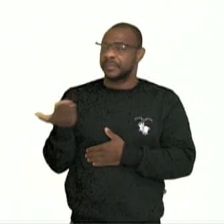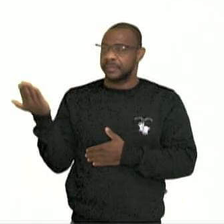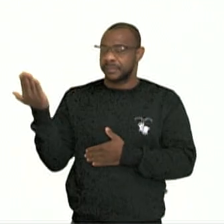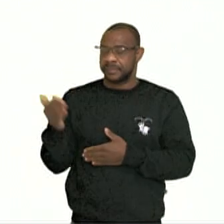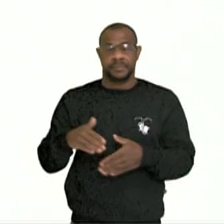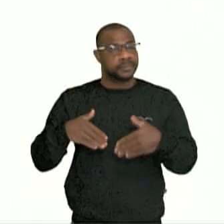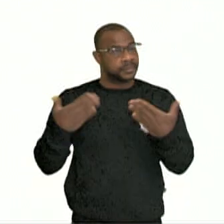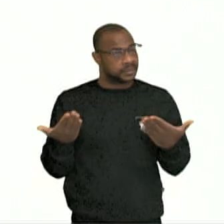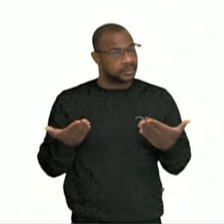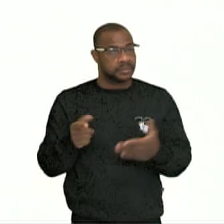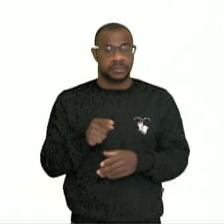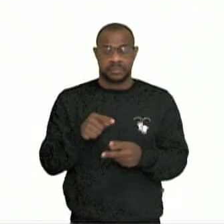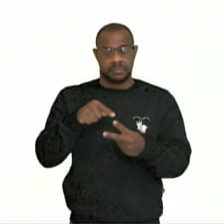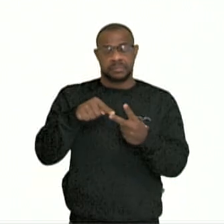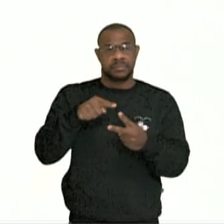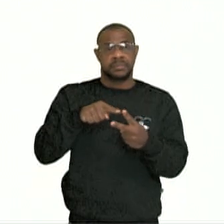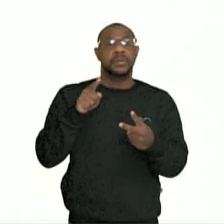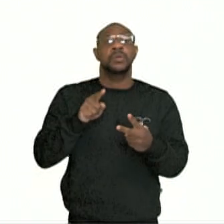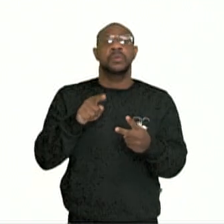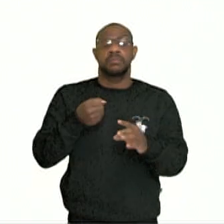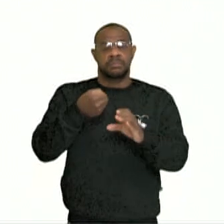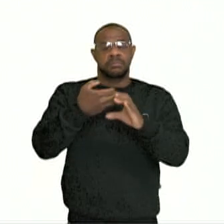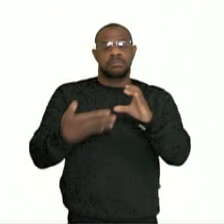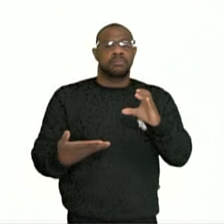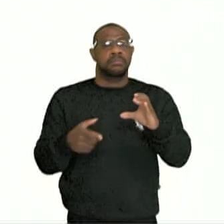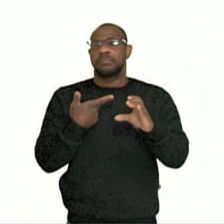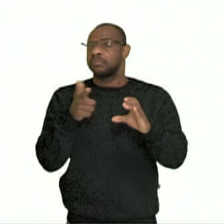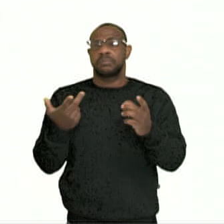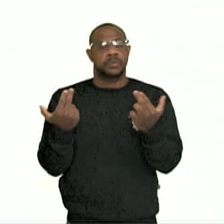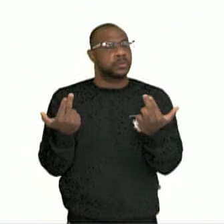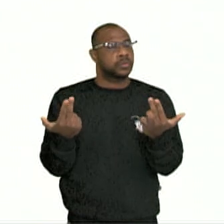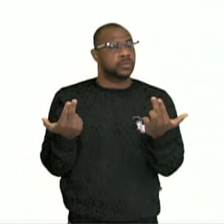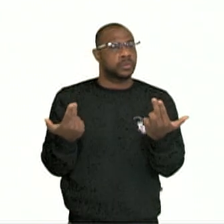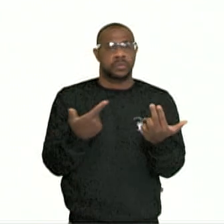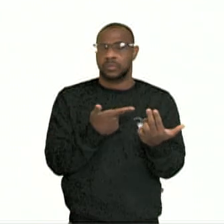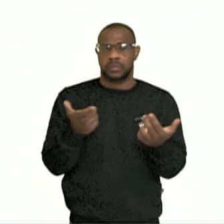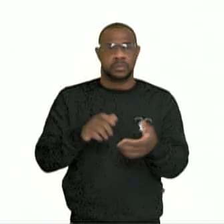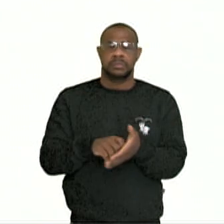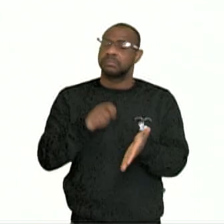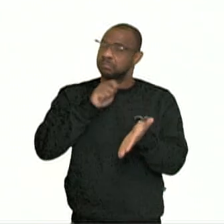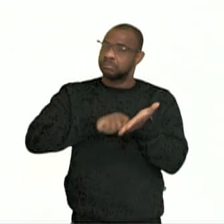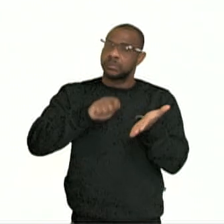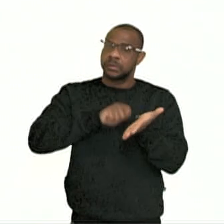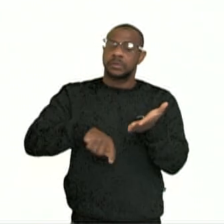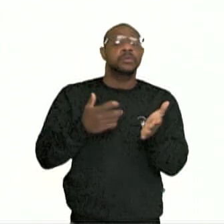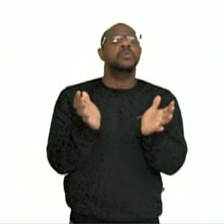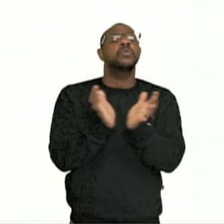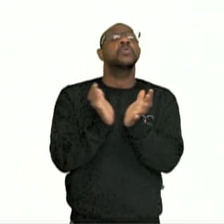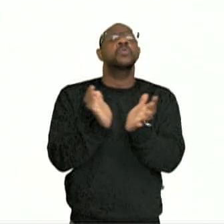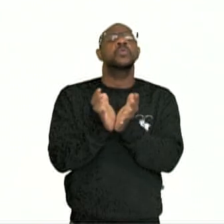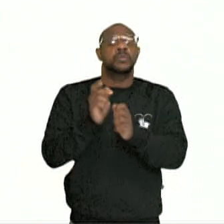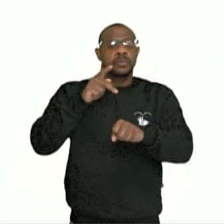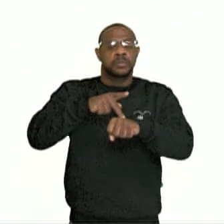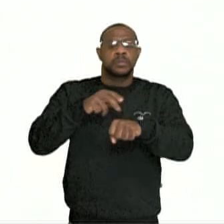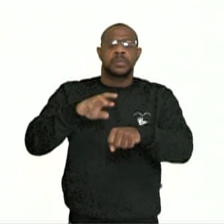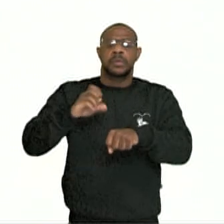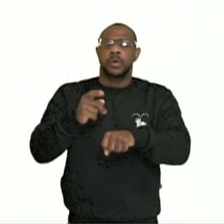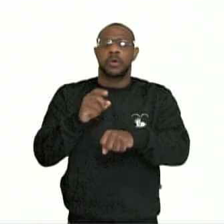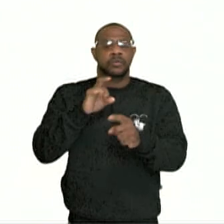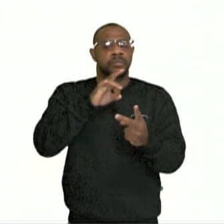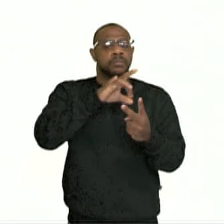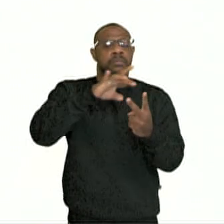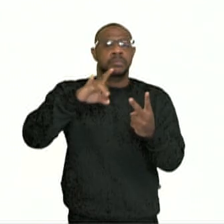entanto, elas não são classificadas da mesma forma. Escreva a que grupo de rochas cada uma